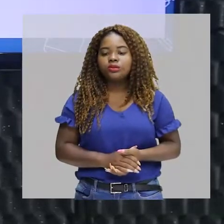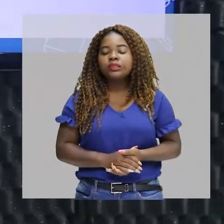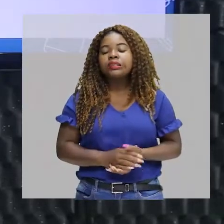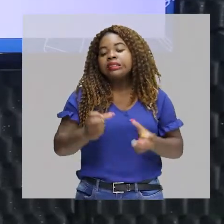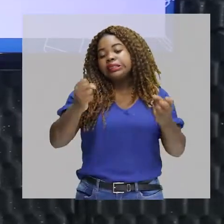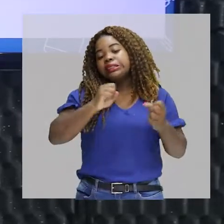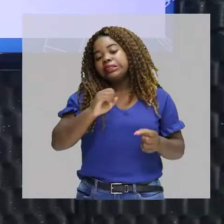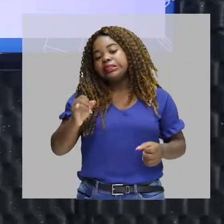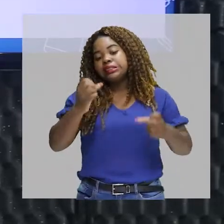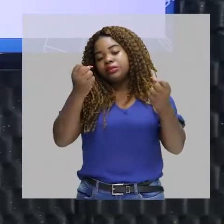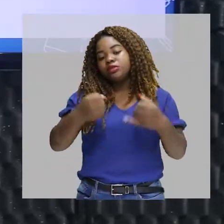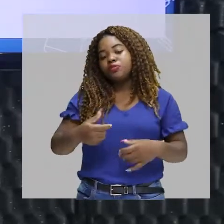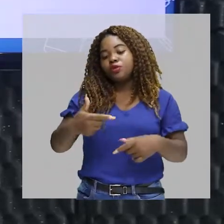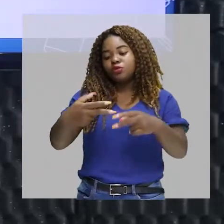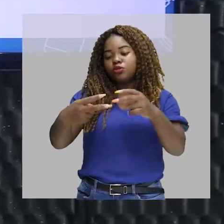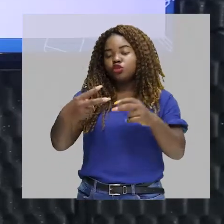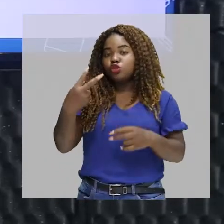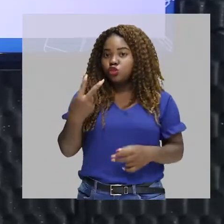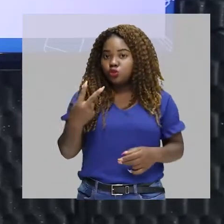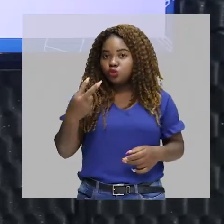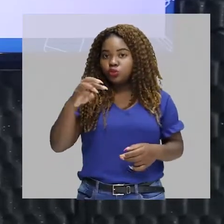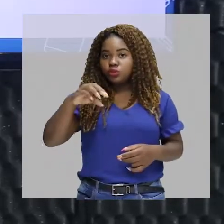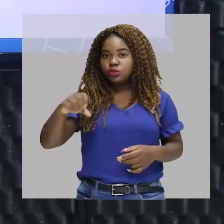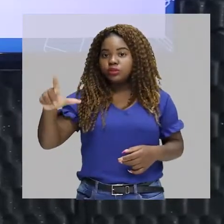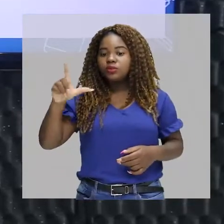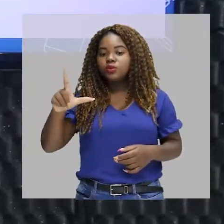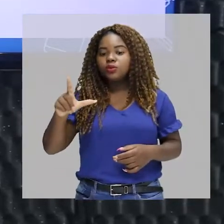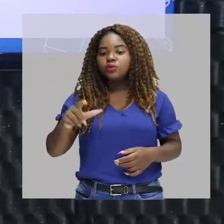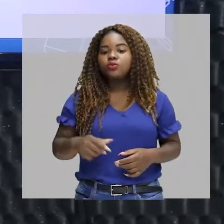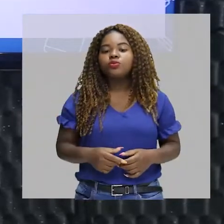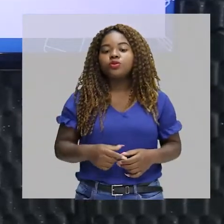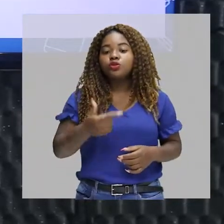mol, 2 vezes 6, 12.